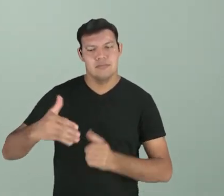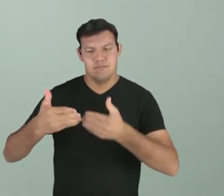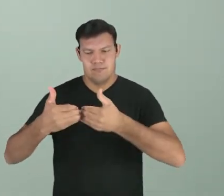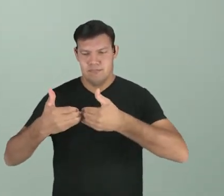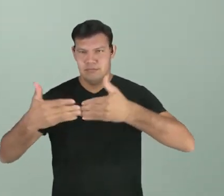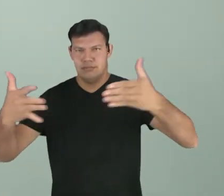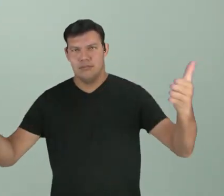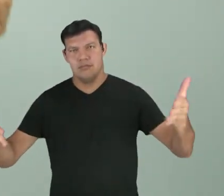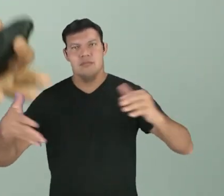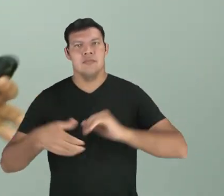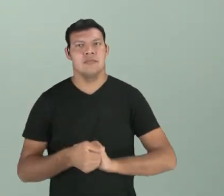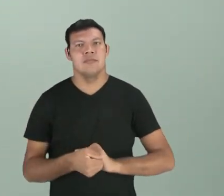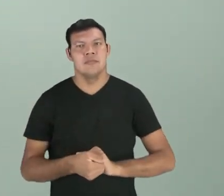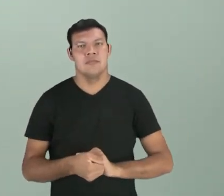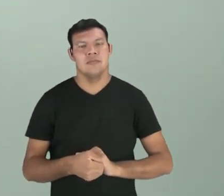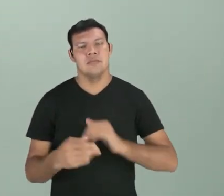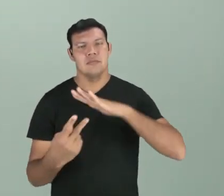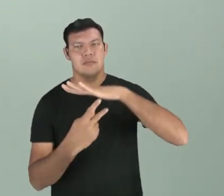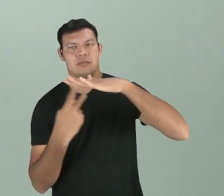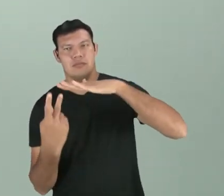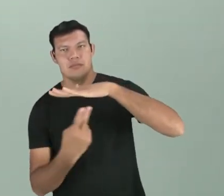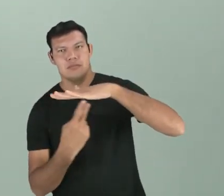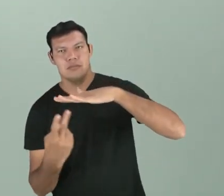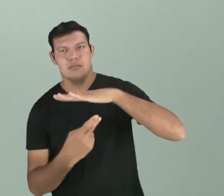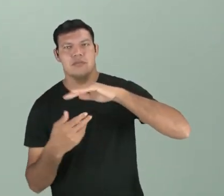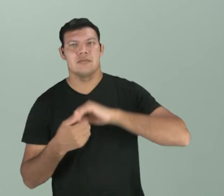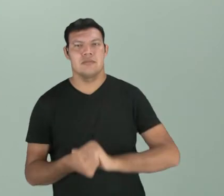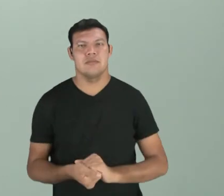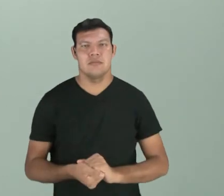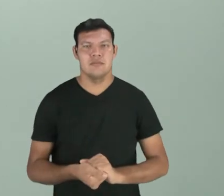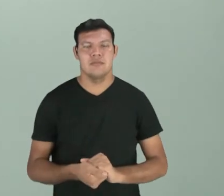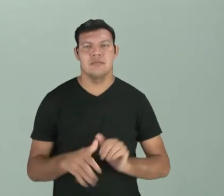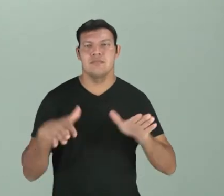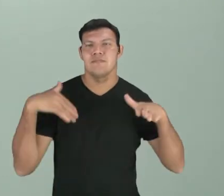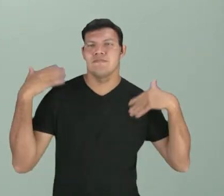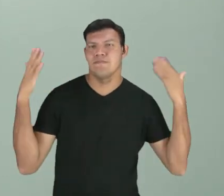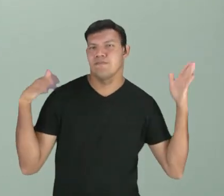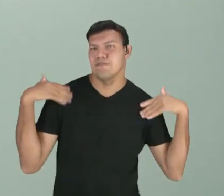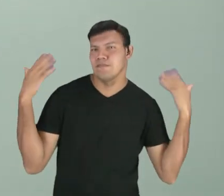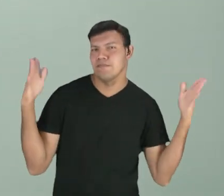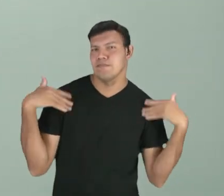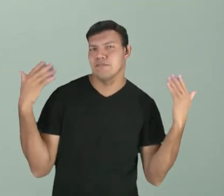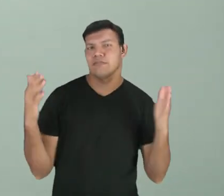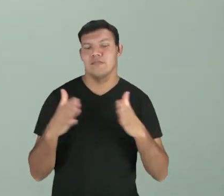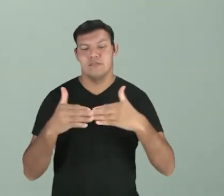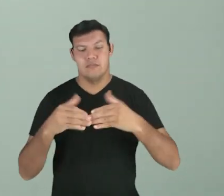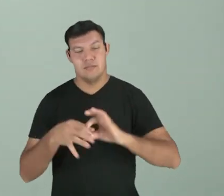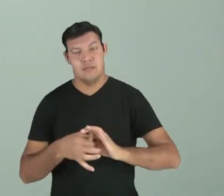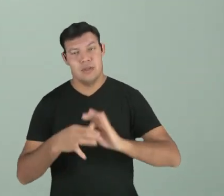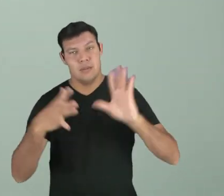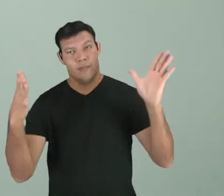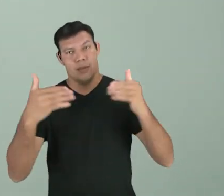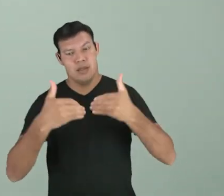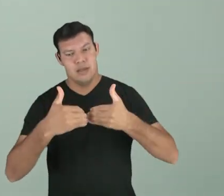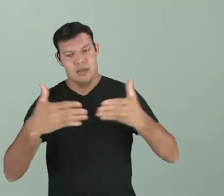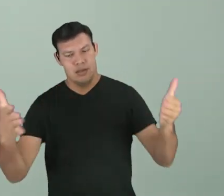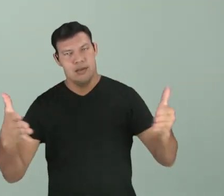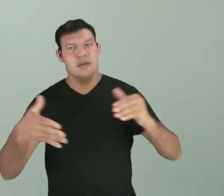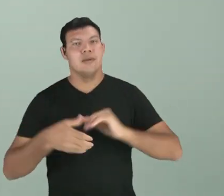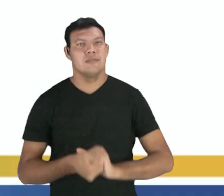Aberto é como uma praça um lugar de lazer chamamos de espaço aberto